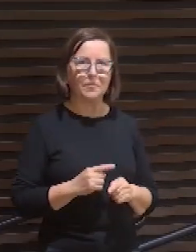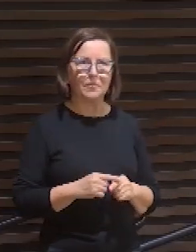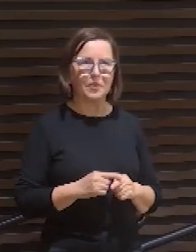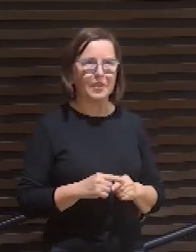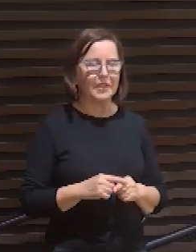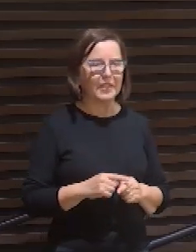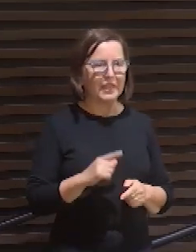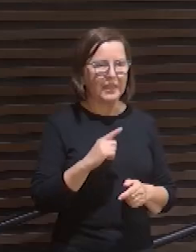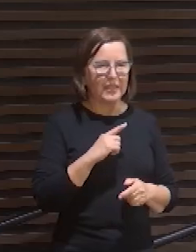uma tipologia